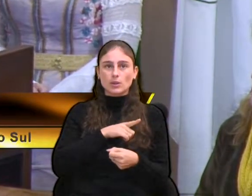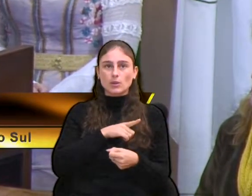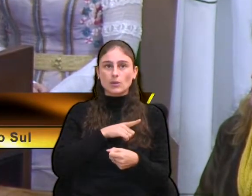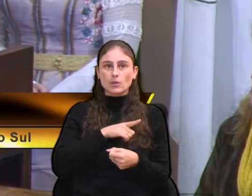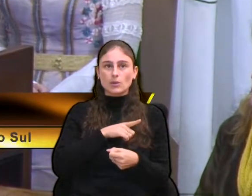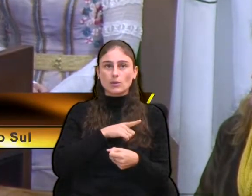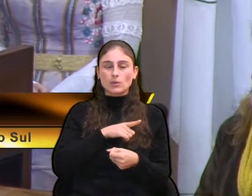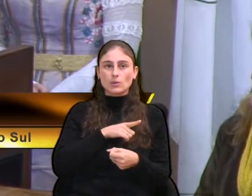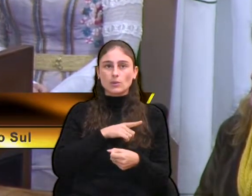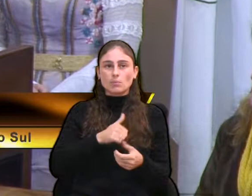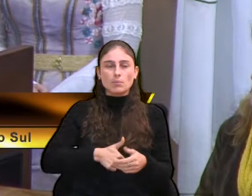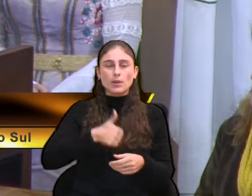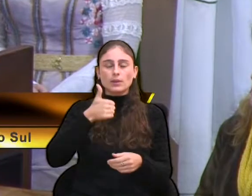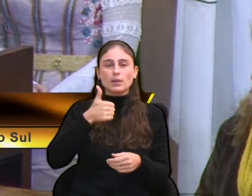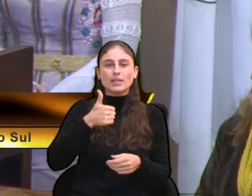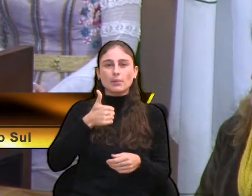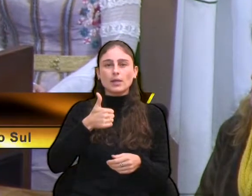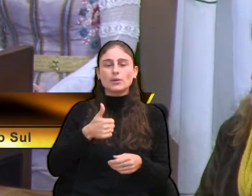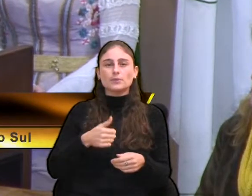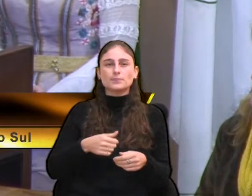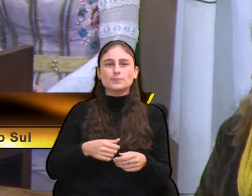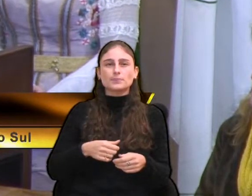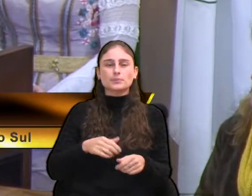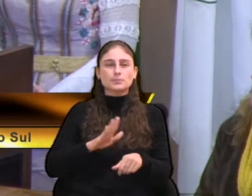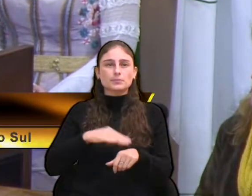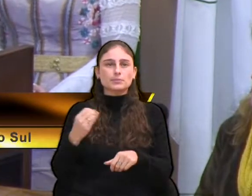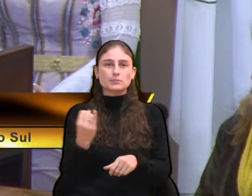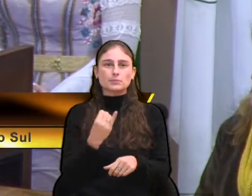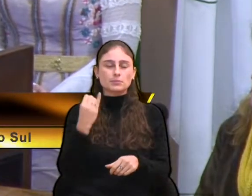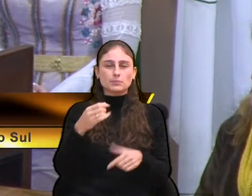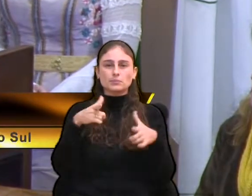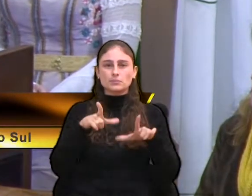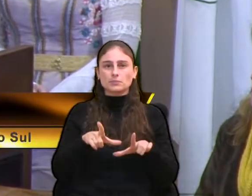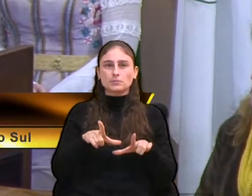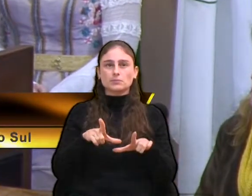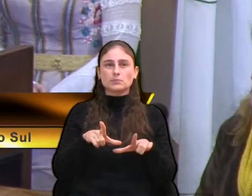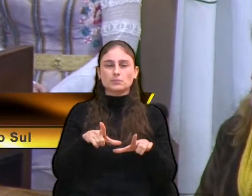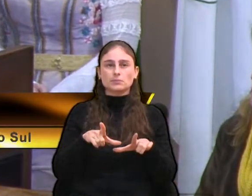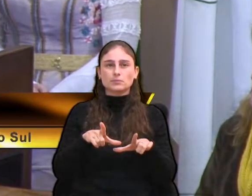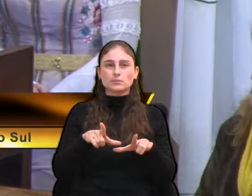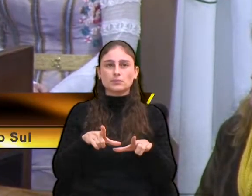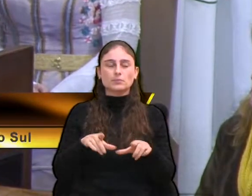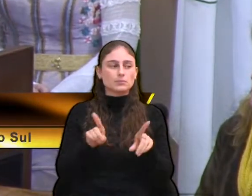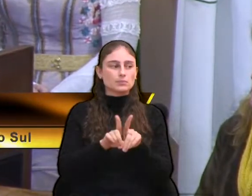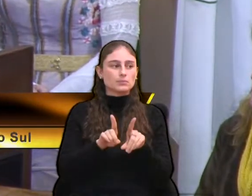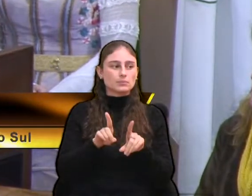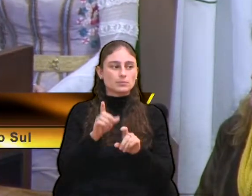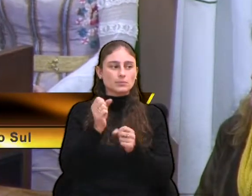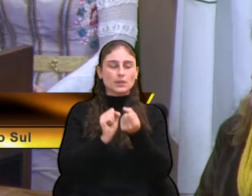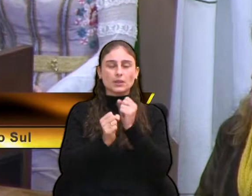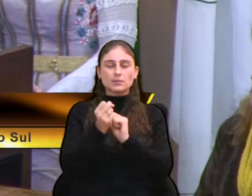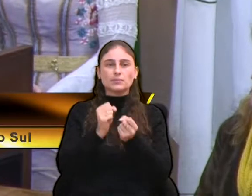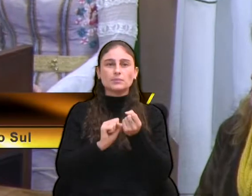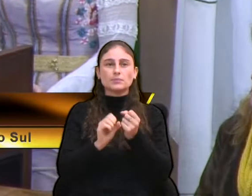maior polo metal mecânico do interior do nosso estado e o segundo maior do Brasil.